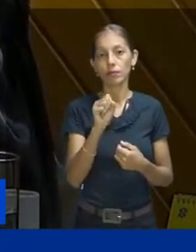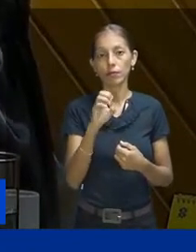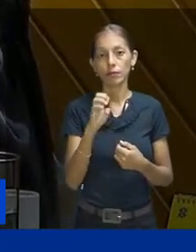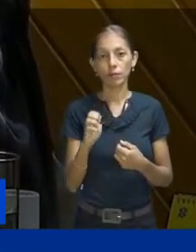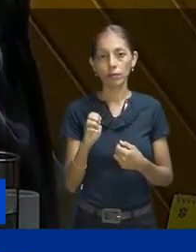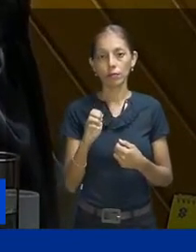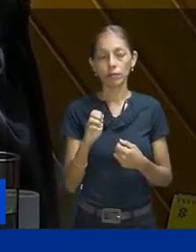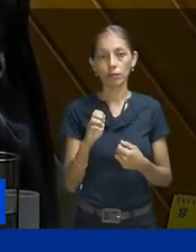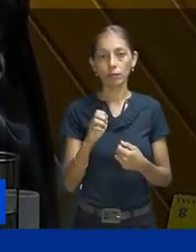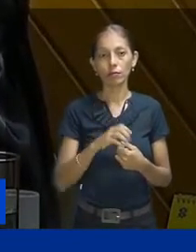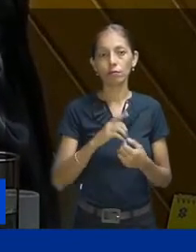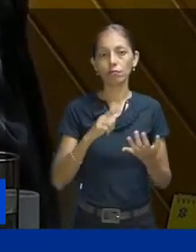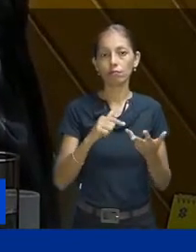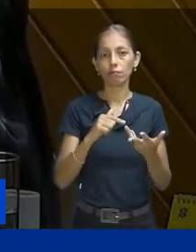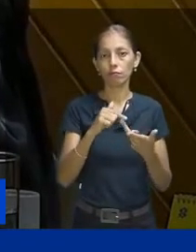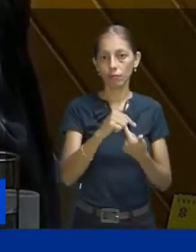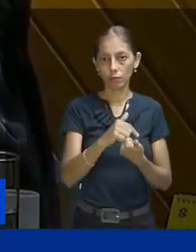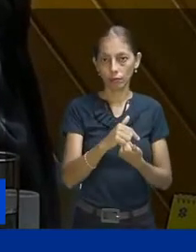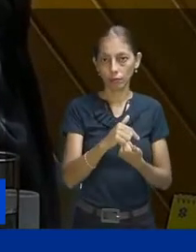em tese,